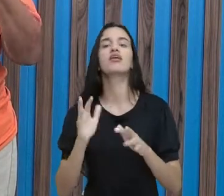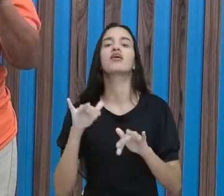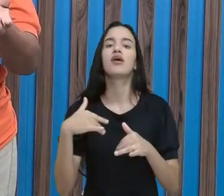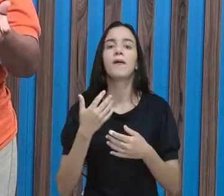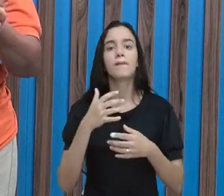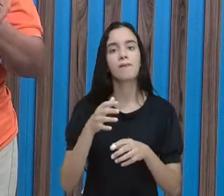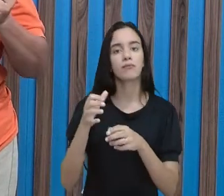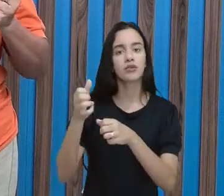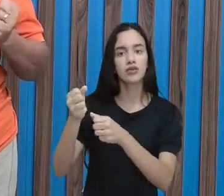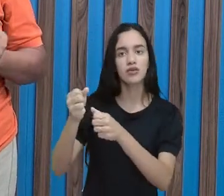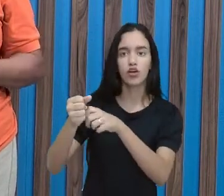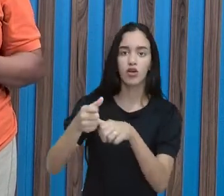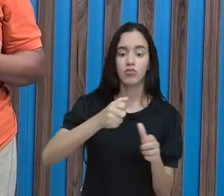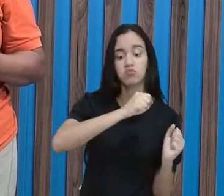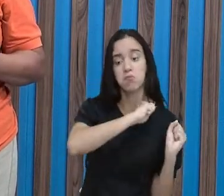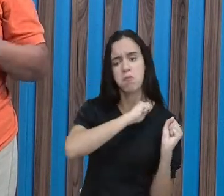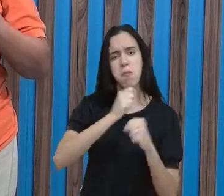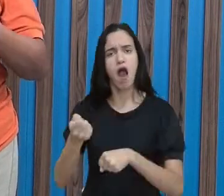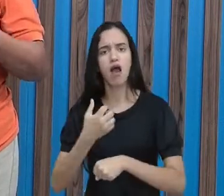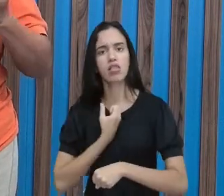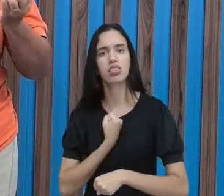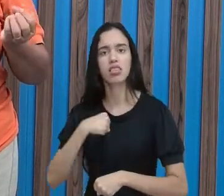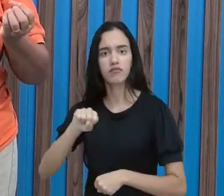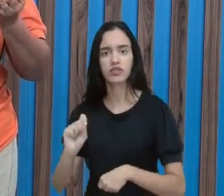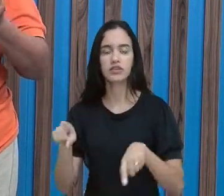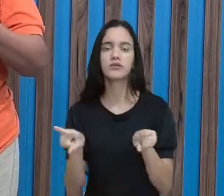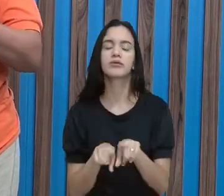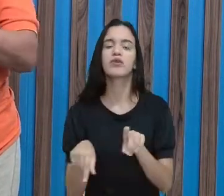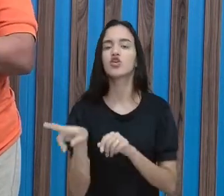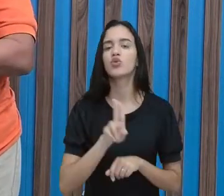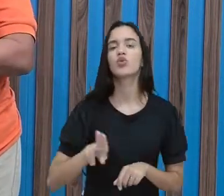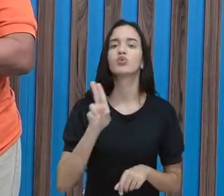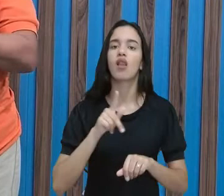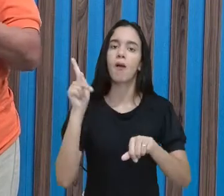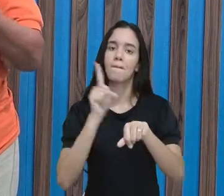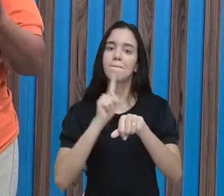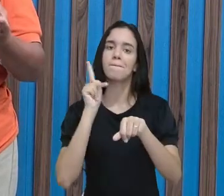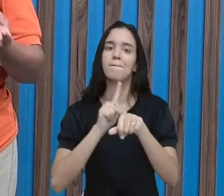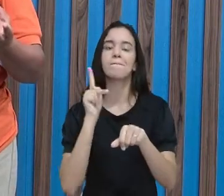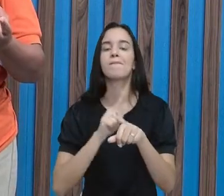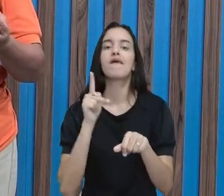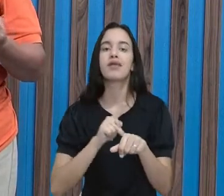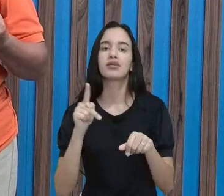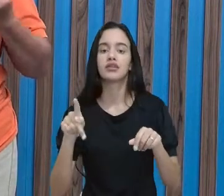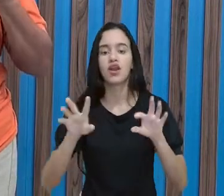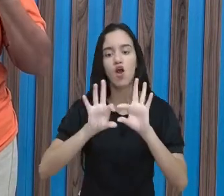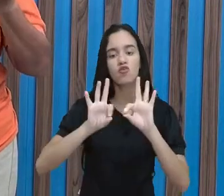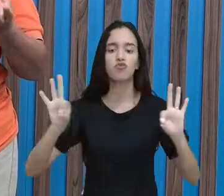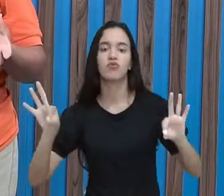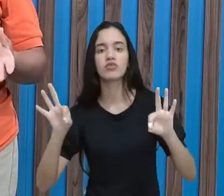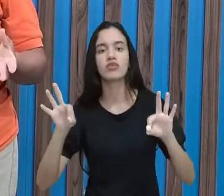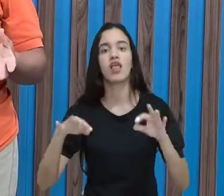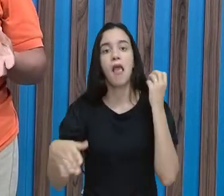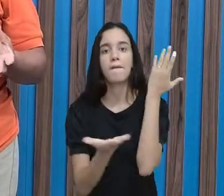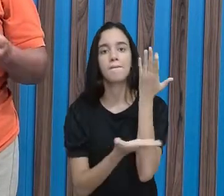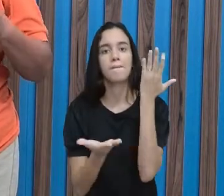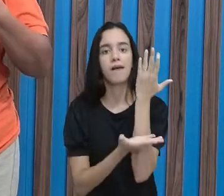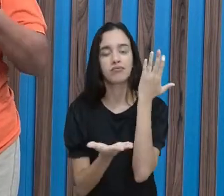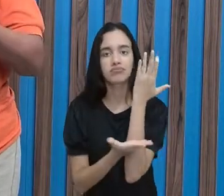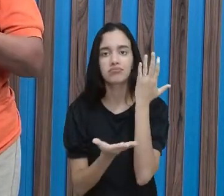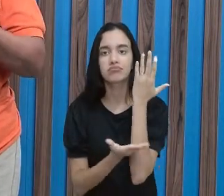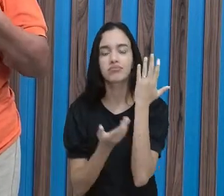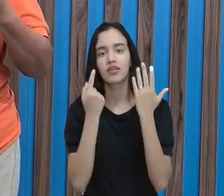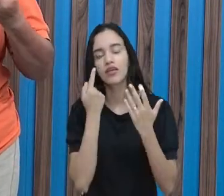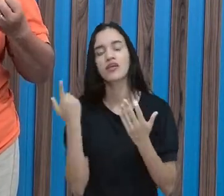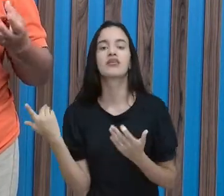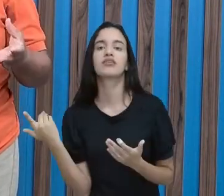poder caçar, para poder se defender. Então, utilizaram o quê? Pedra, madeira, corda. E fizeram a machadinha,